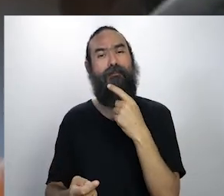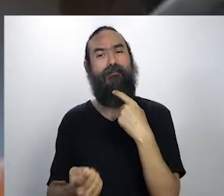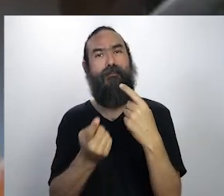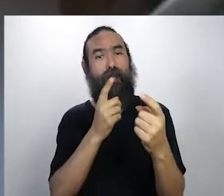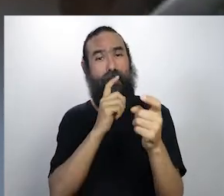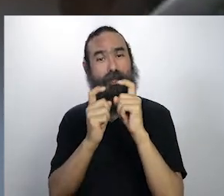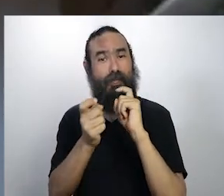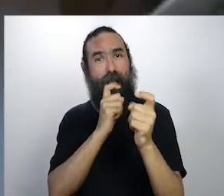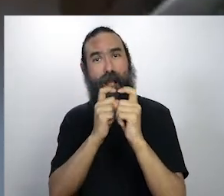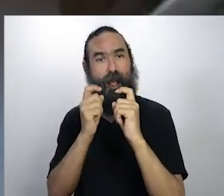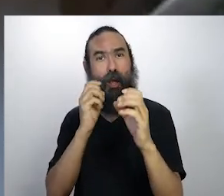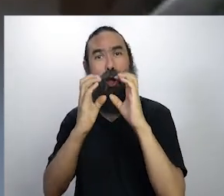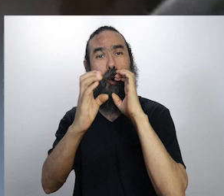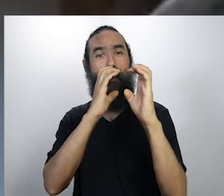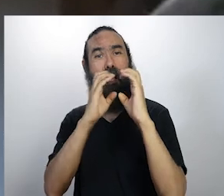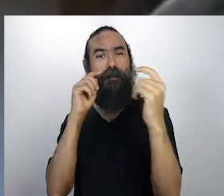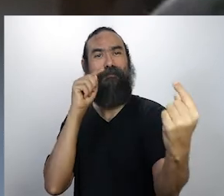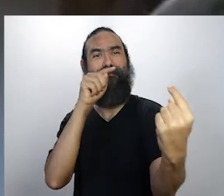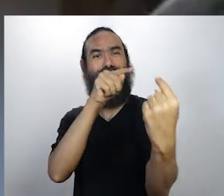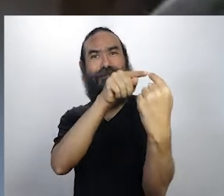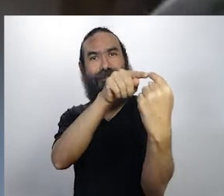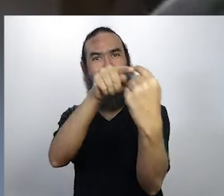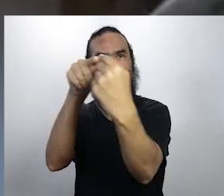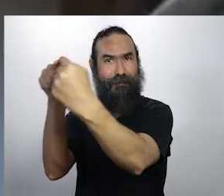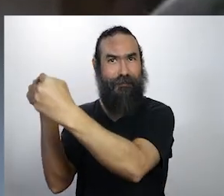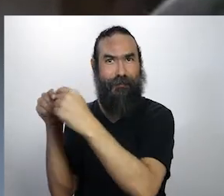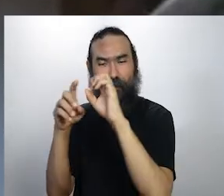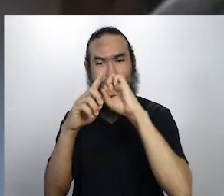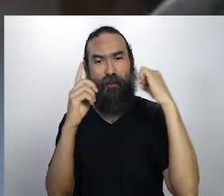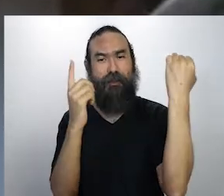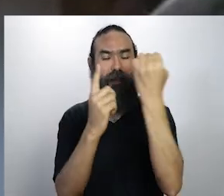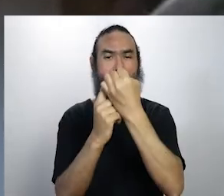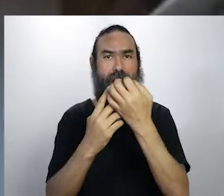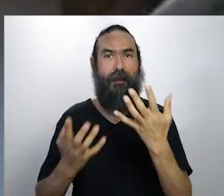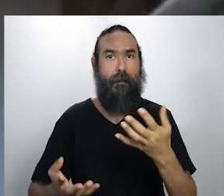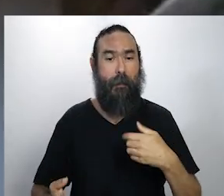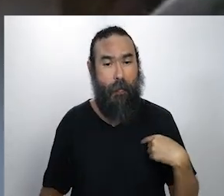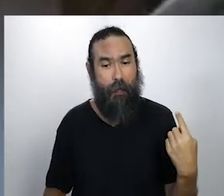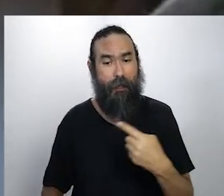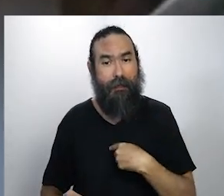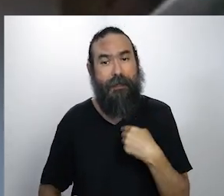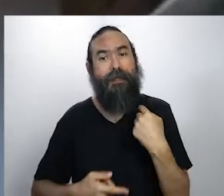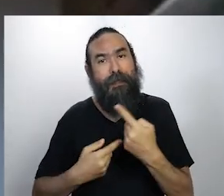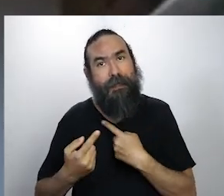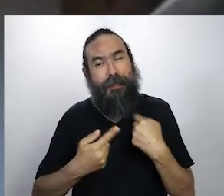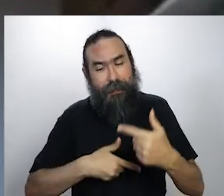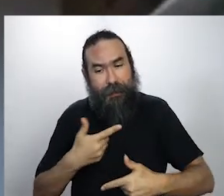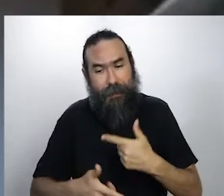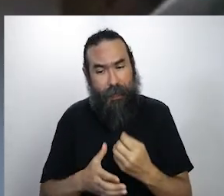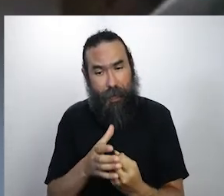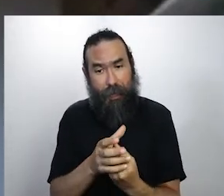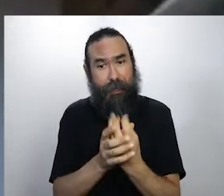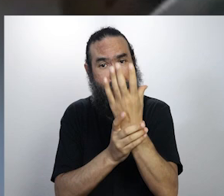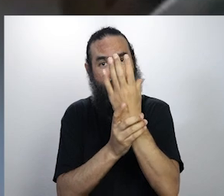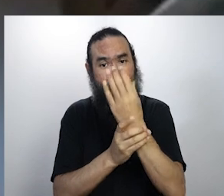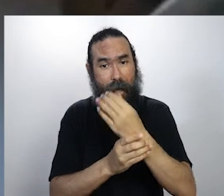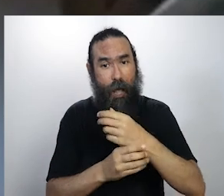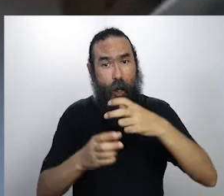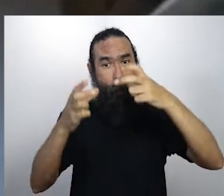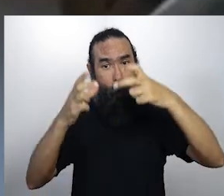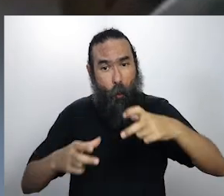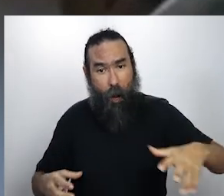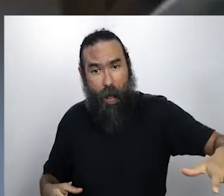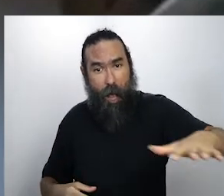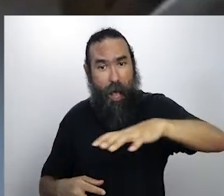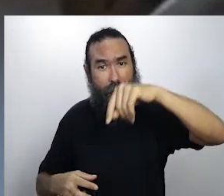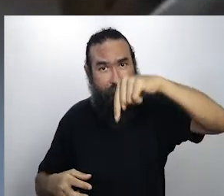não é alguma coisa que vai começar lá, mas nós estamos começando agora, né? E criar espaços permanentes na nossa exposição